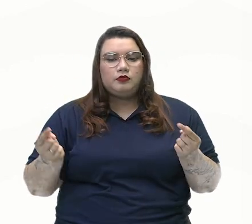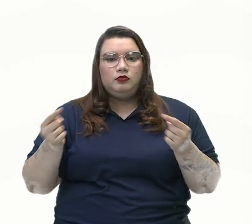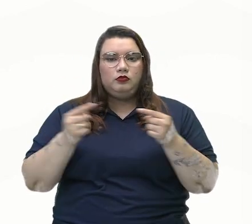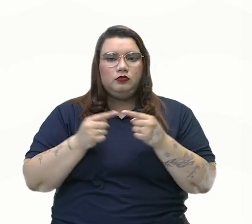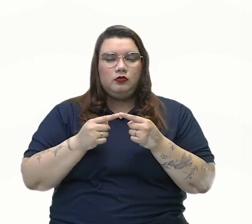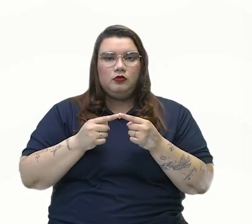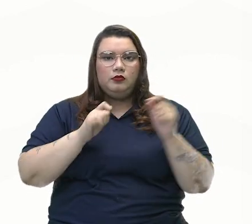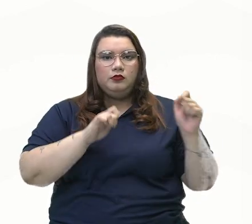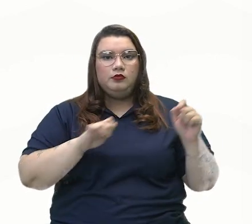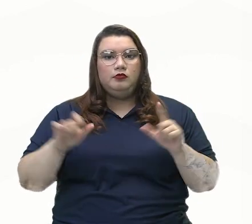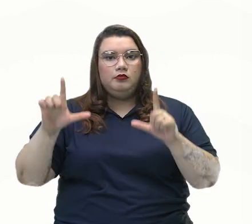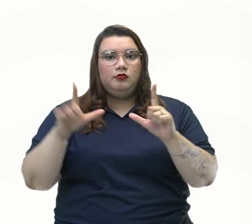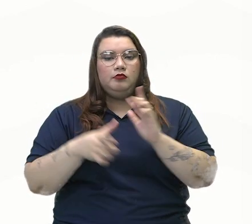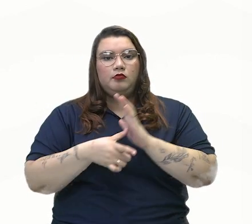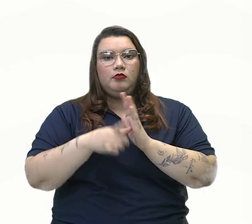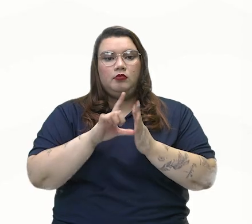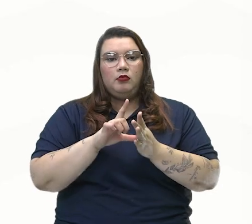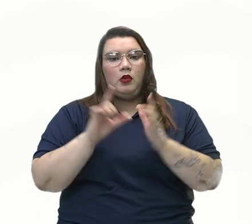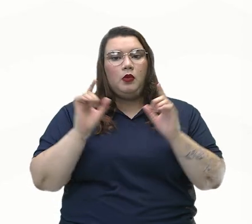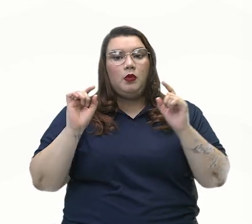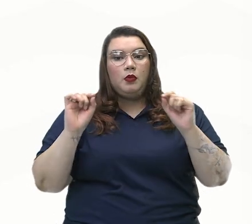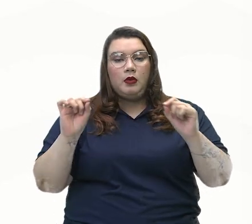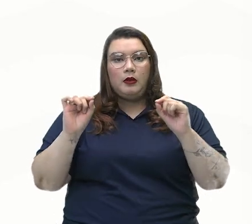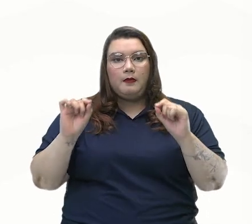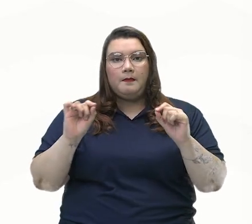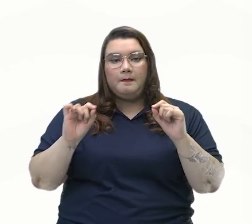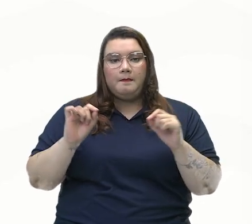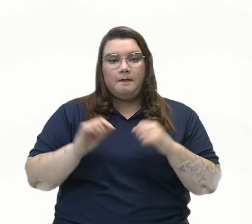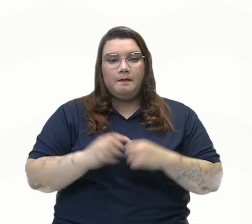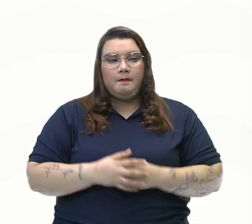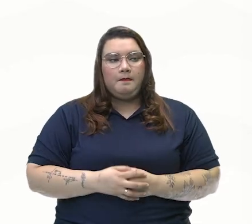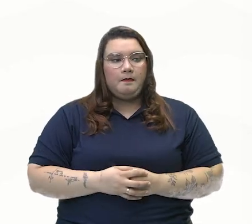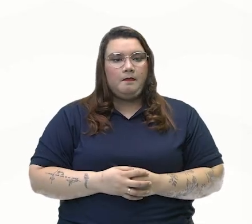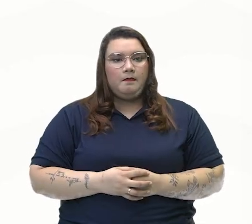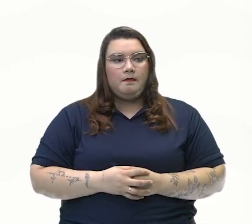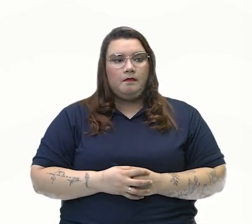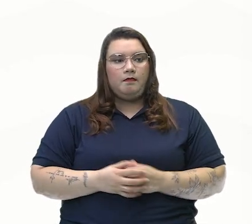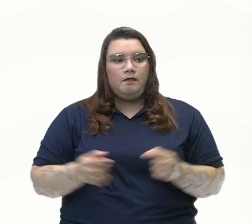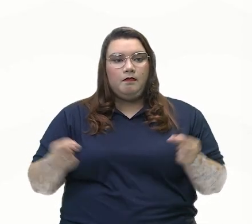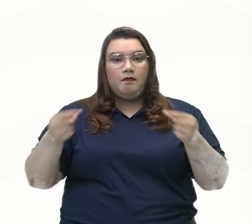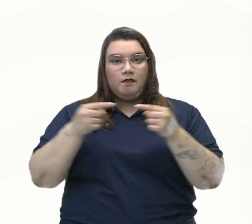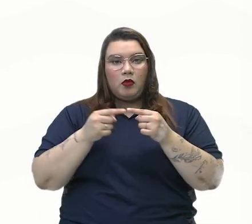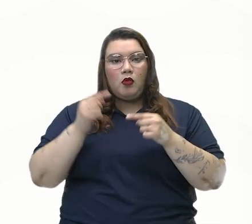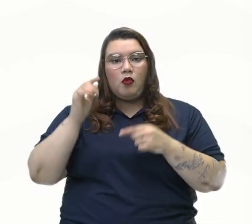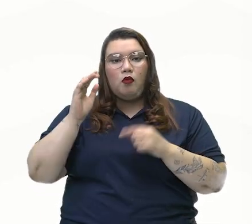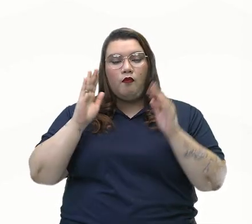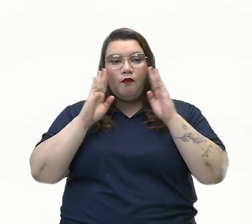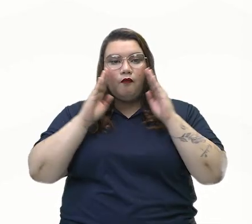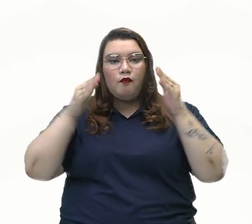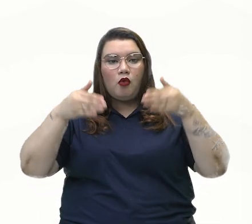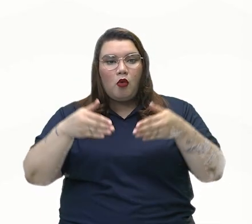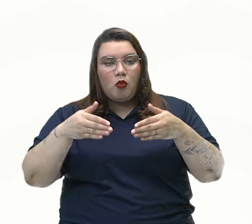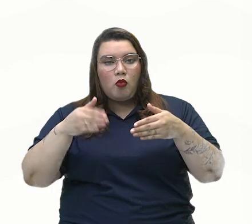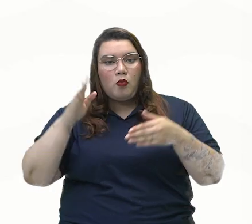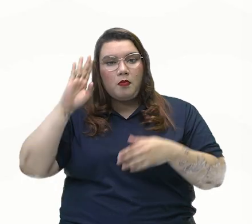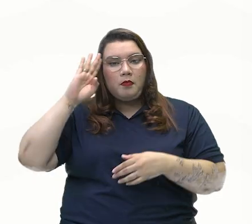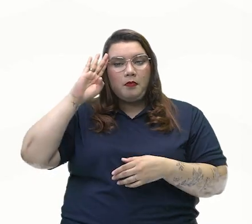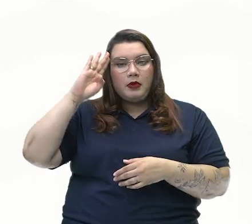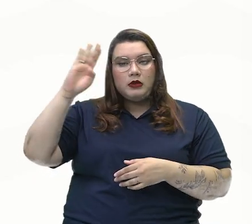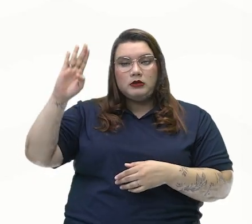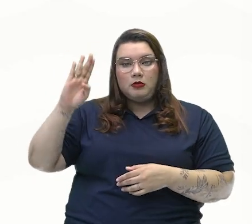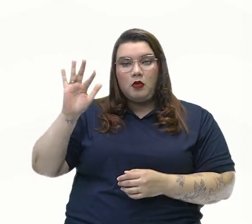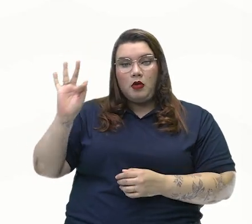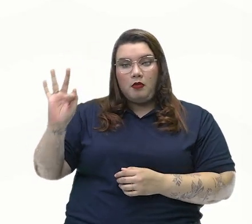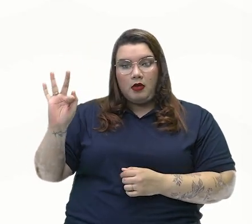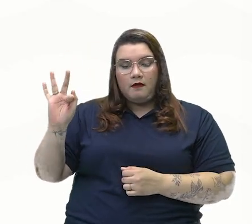então, o que a gente falou na cartela anterior, que é o foco principal? O foco